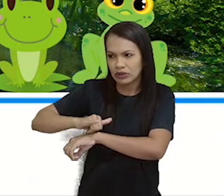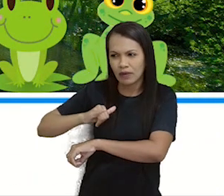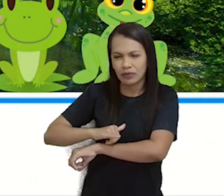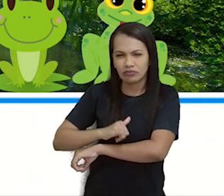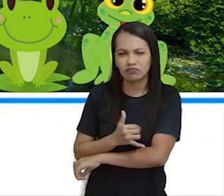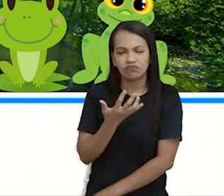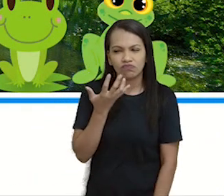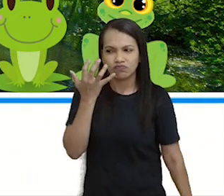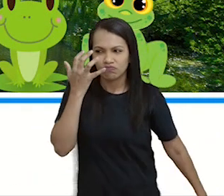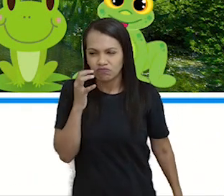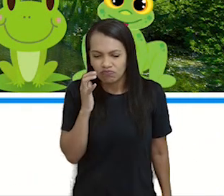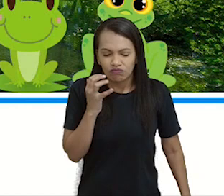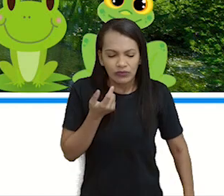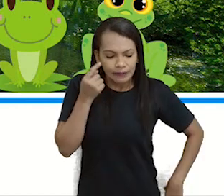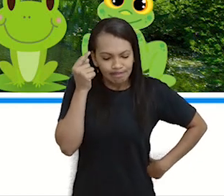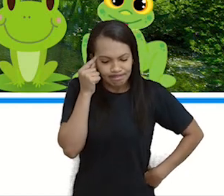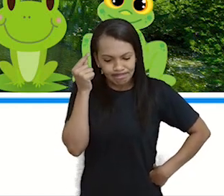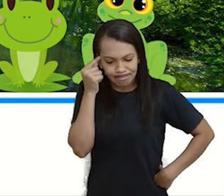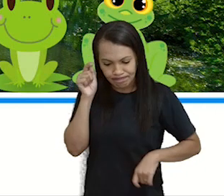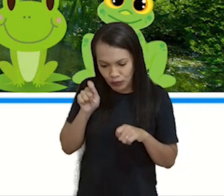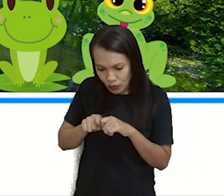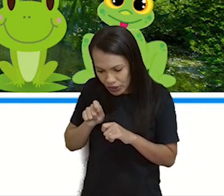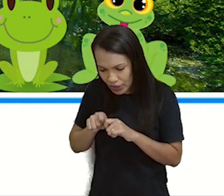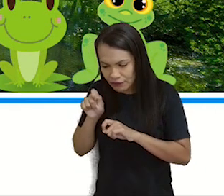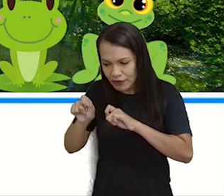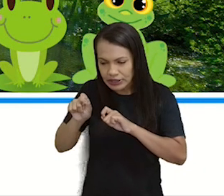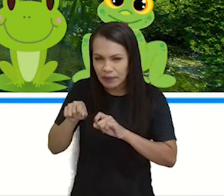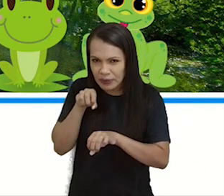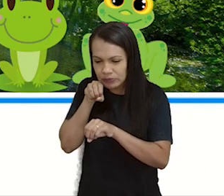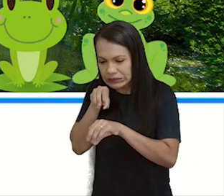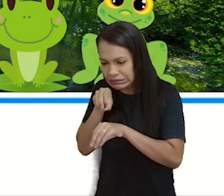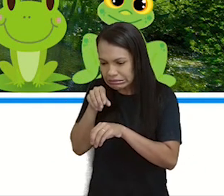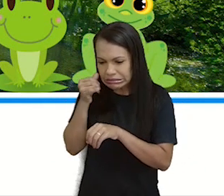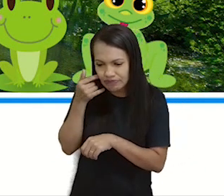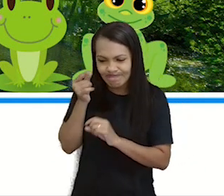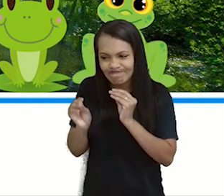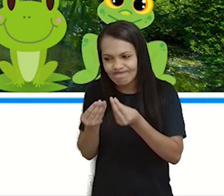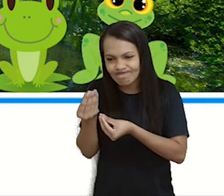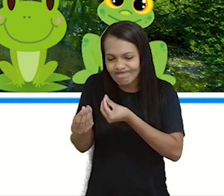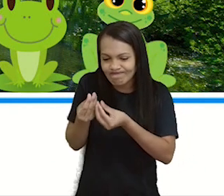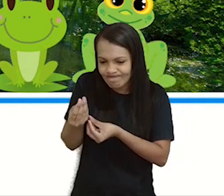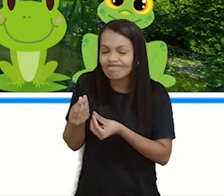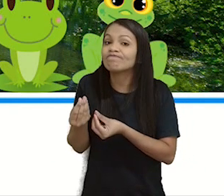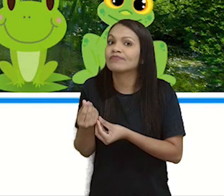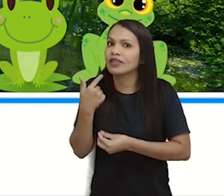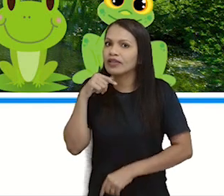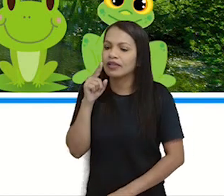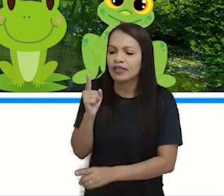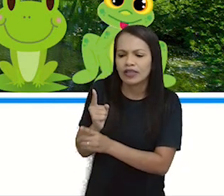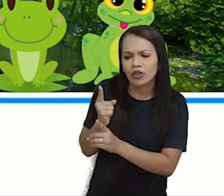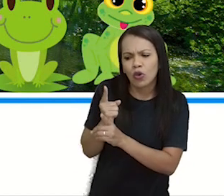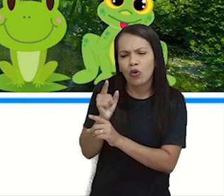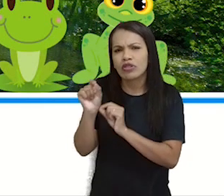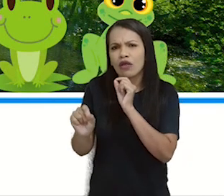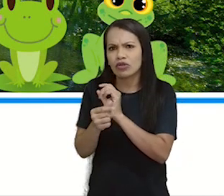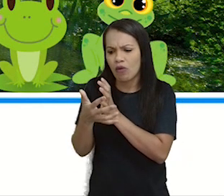muito chateados e pensando o que fazer para dar uma lição naquele sapo arrogante. De repente, encontraram aquele